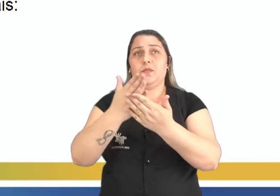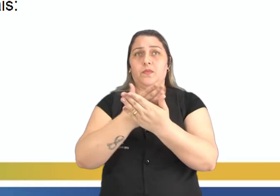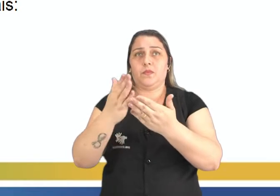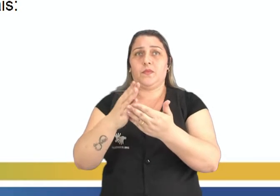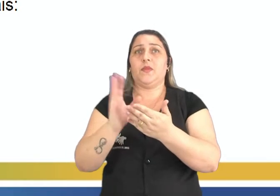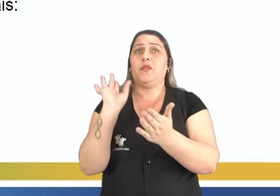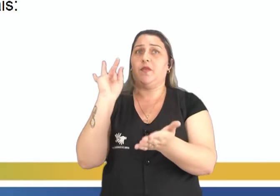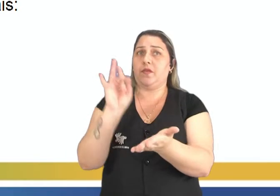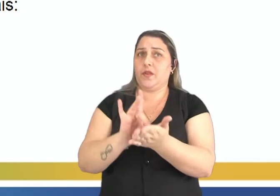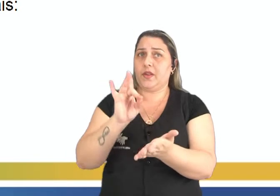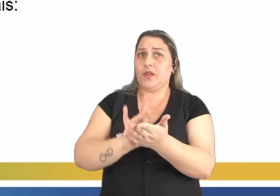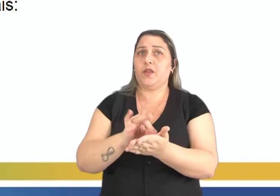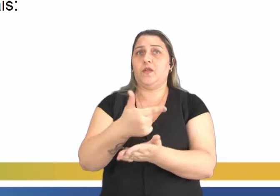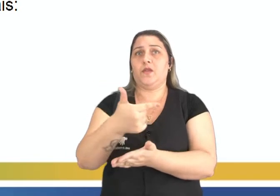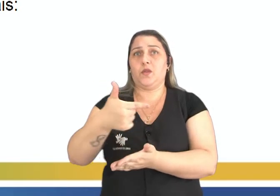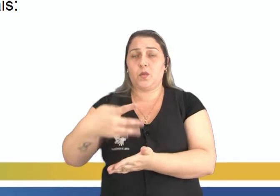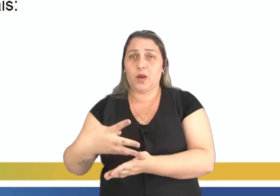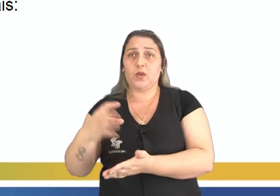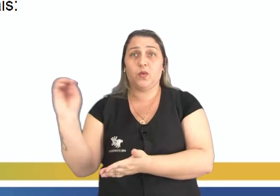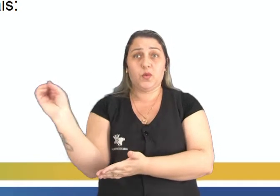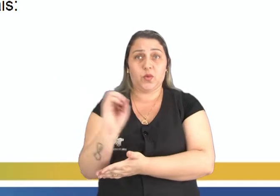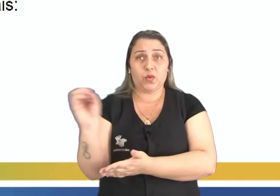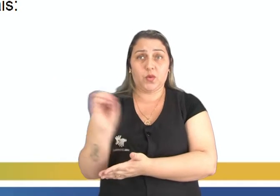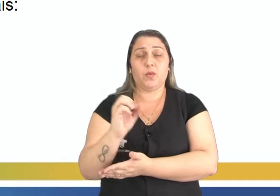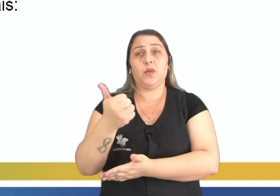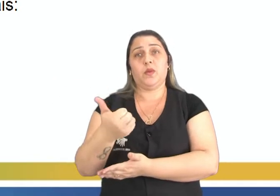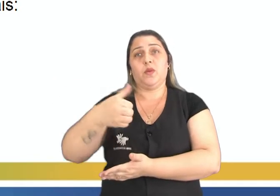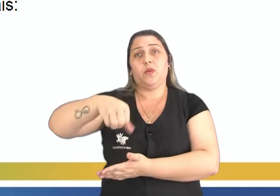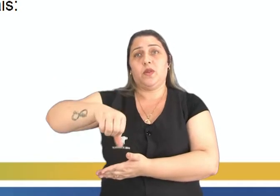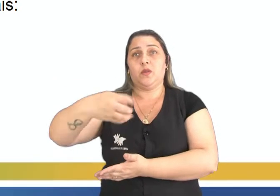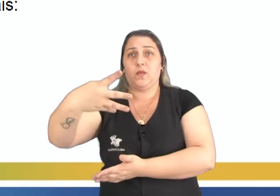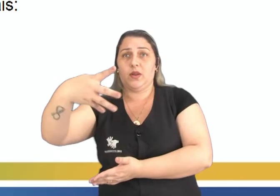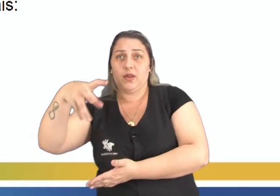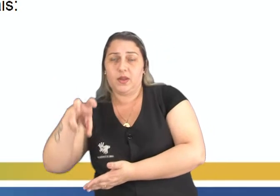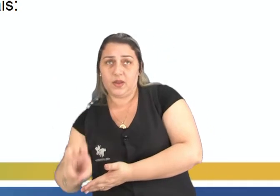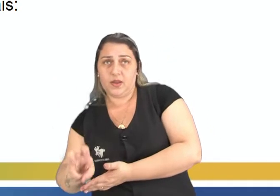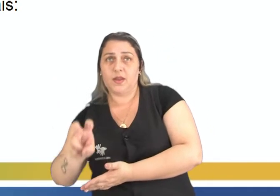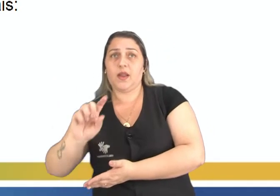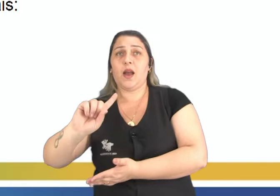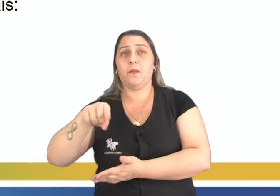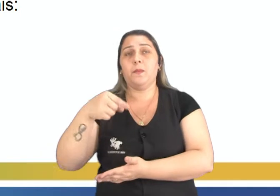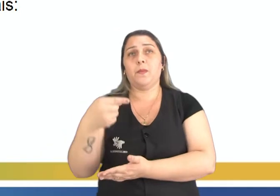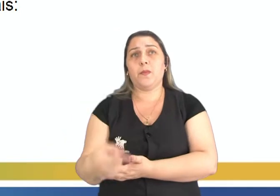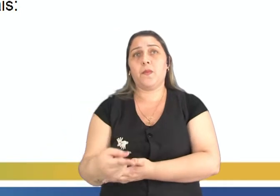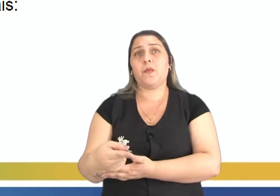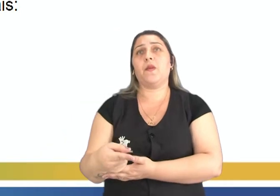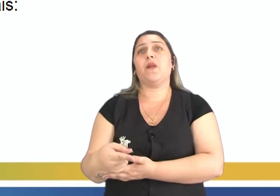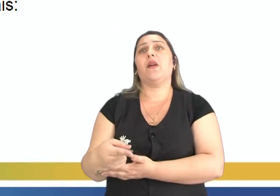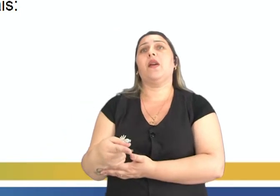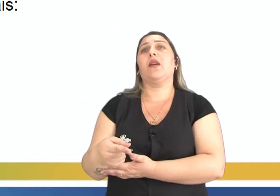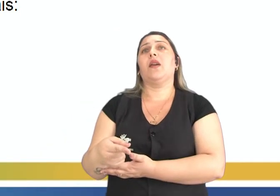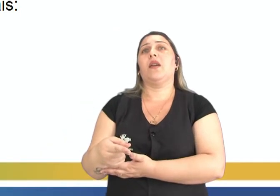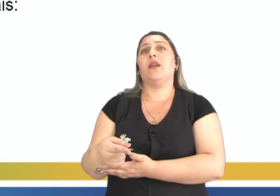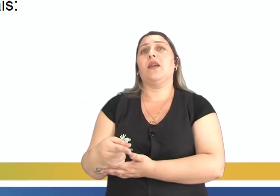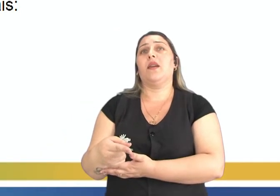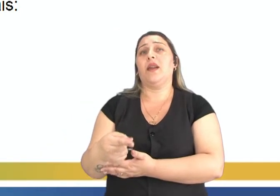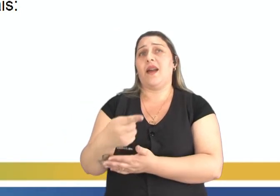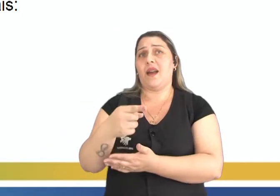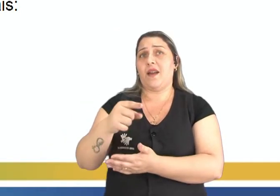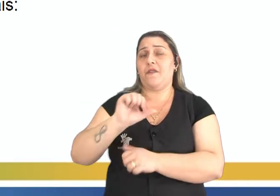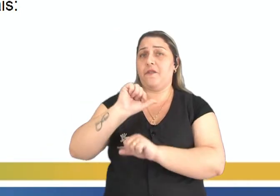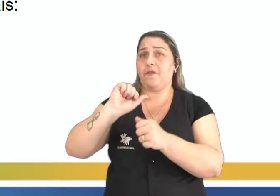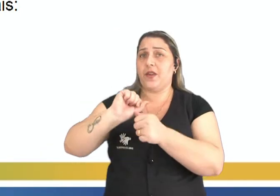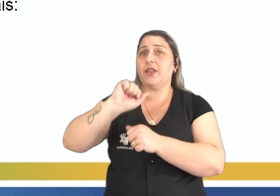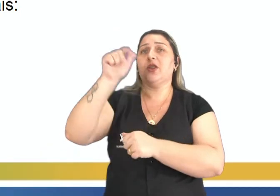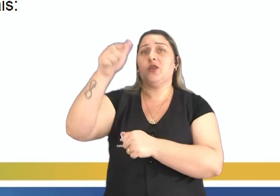existir oficialmente em 24 de outubro de 1945, após a ratificação da Carta por